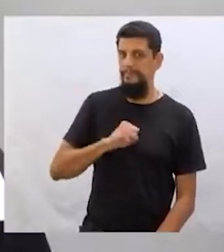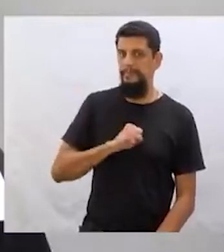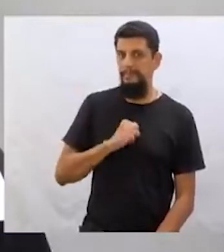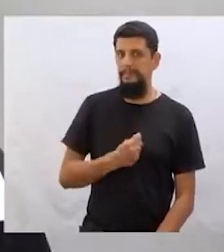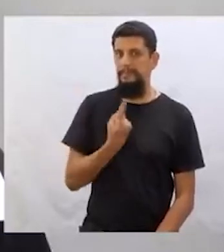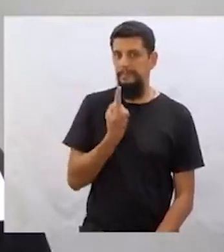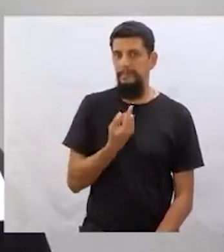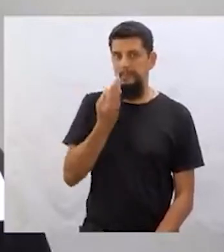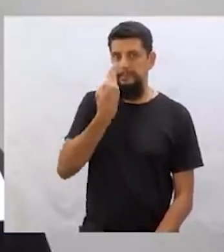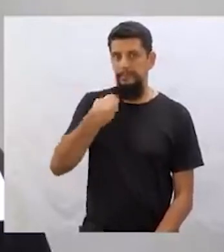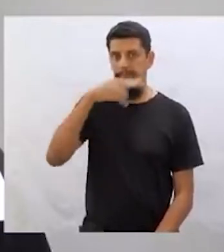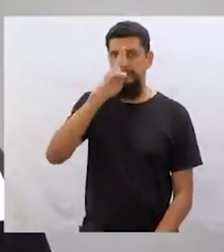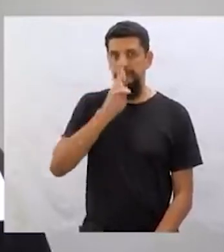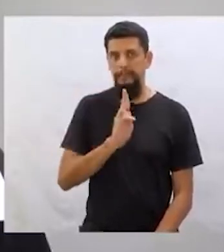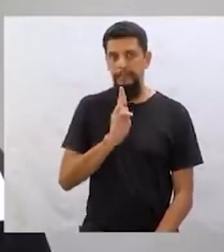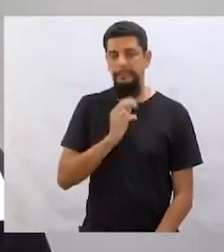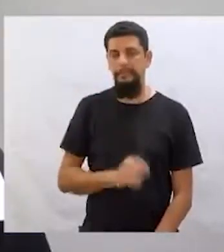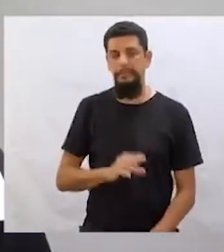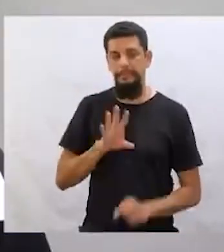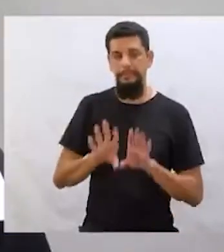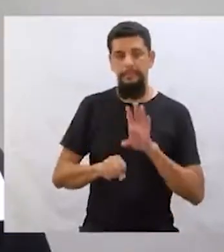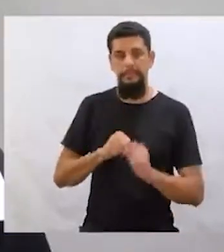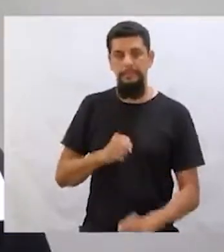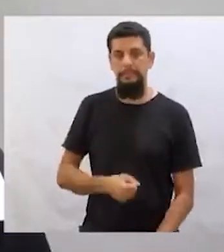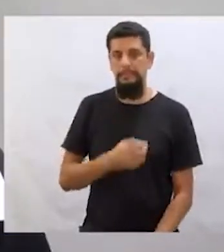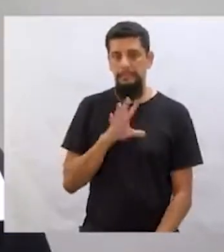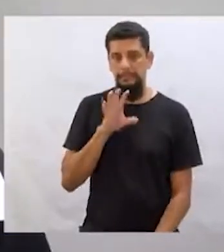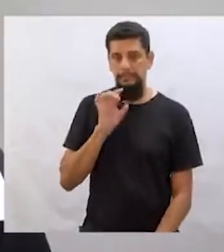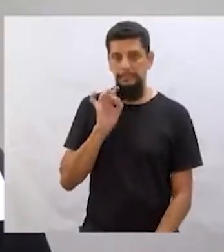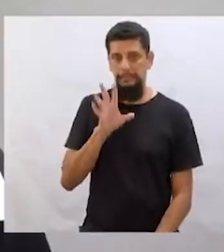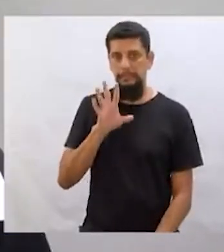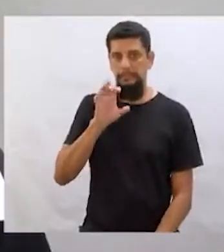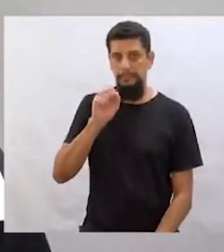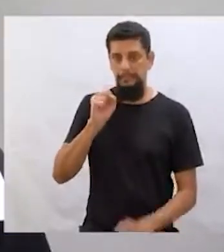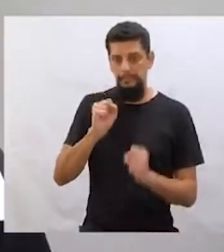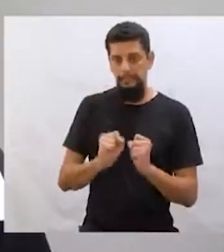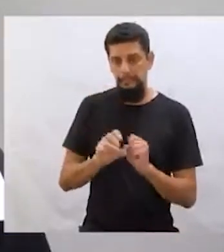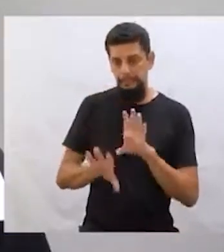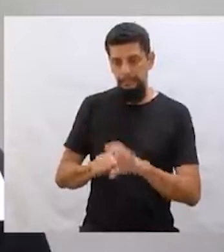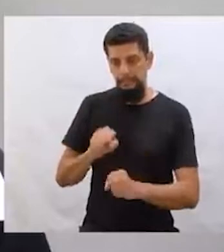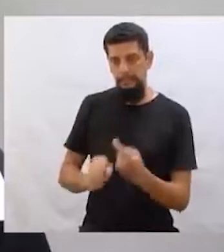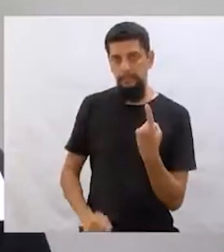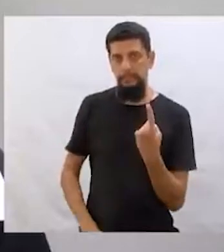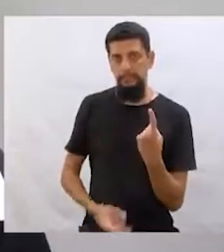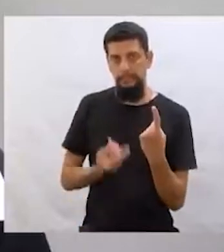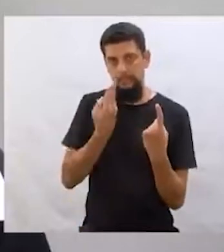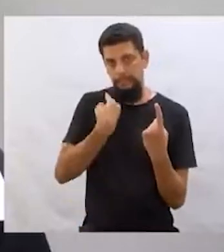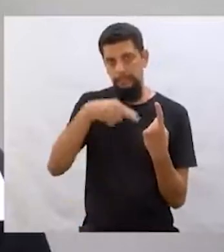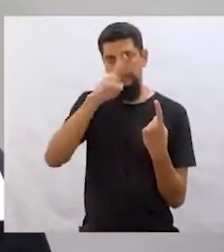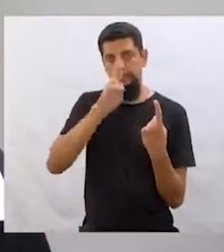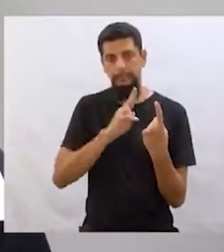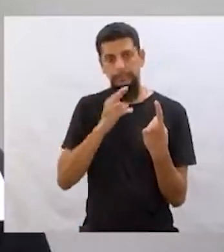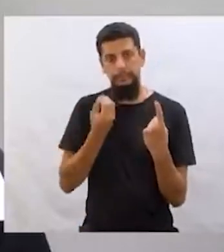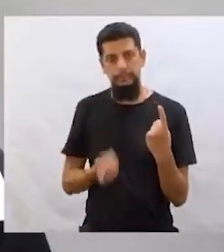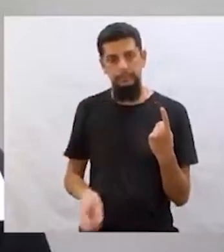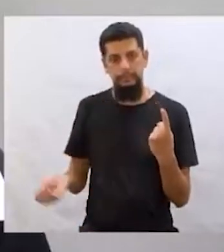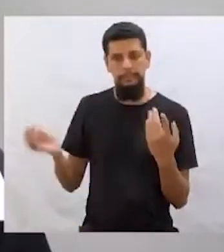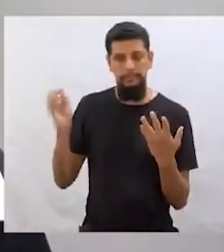Novamente, um palito. Então, eu só posso pegar um palito e vou colocar aqui.